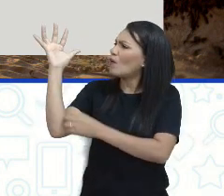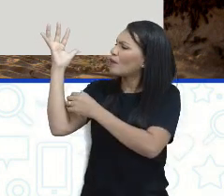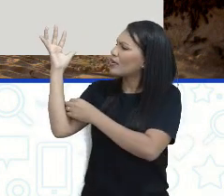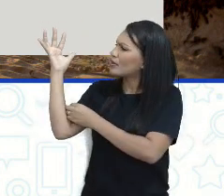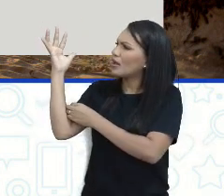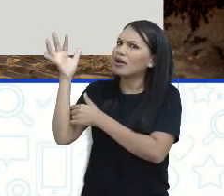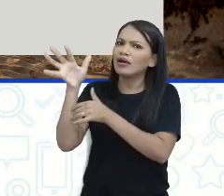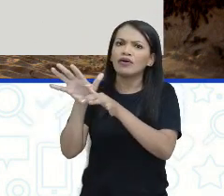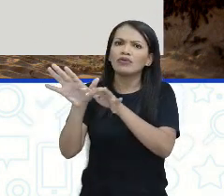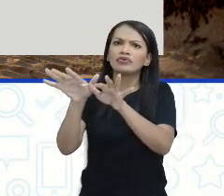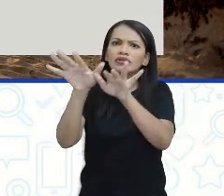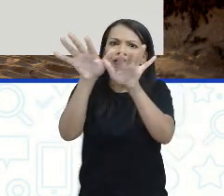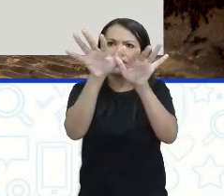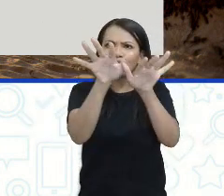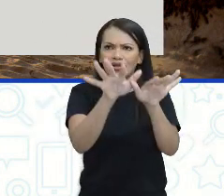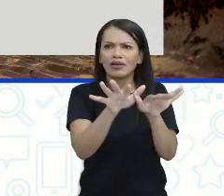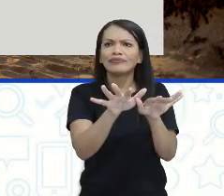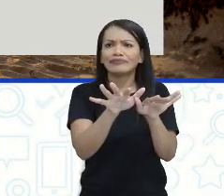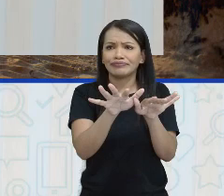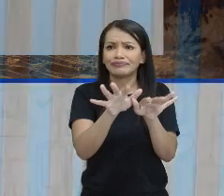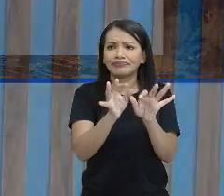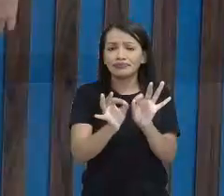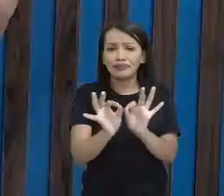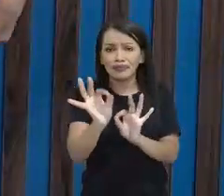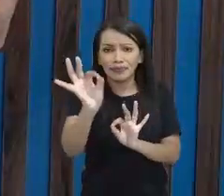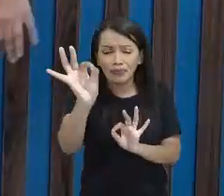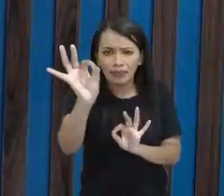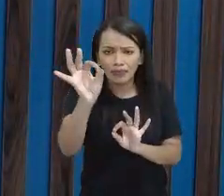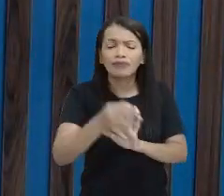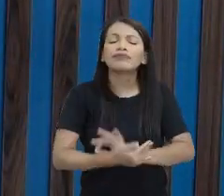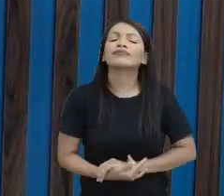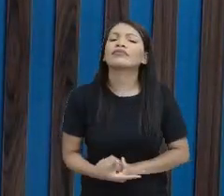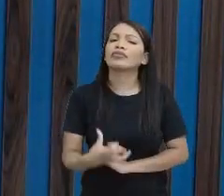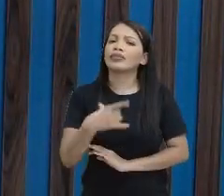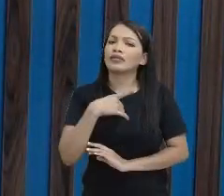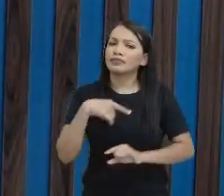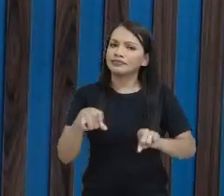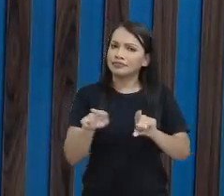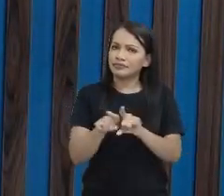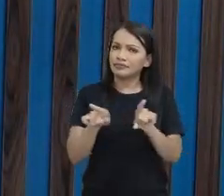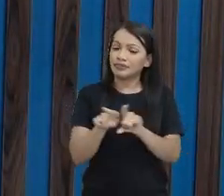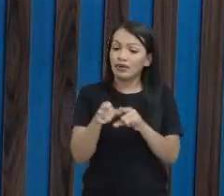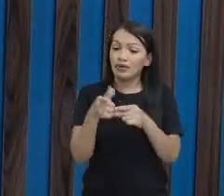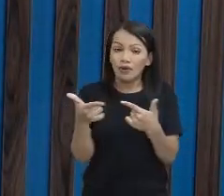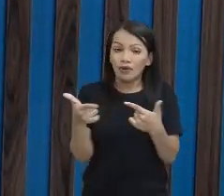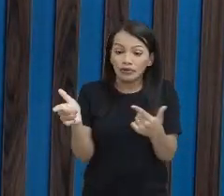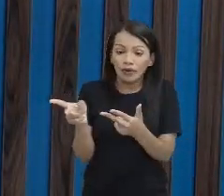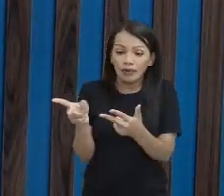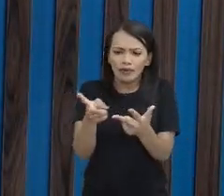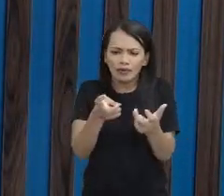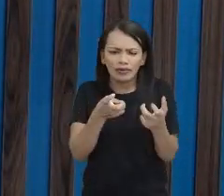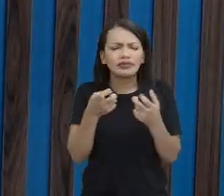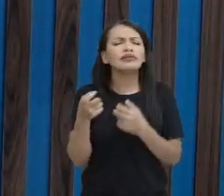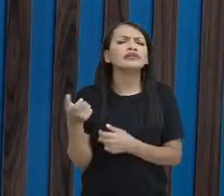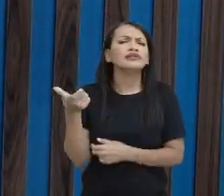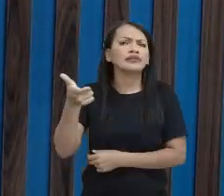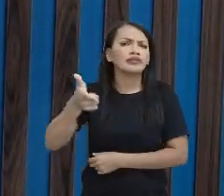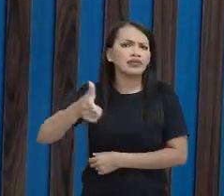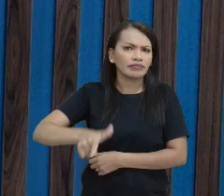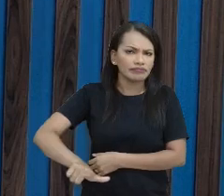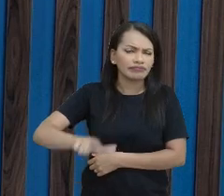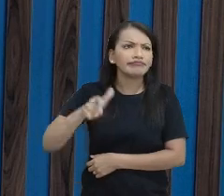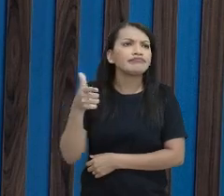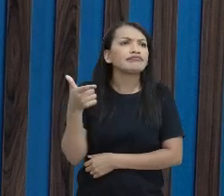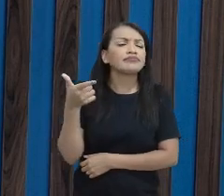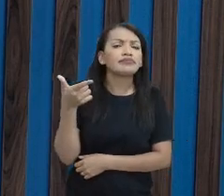longe. Carlos Drummond de Andrade. Então aqui a gente tem também uma outra perspectiva, né? Mas de novo, uma nova